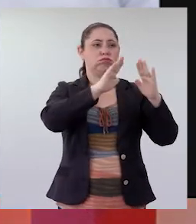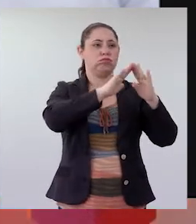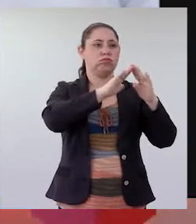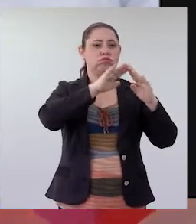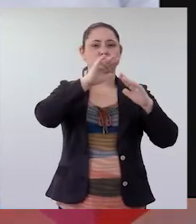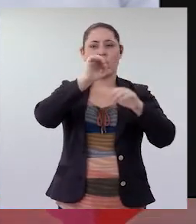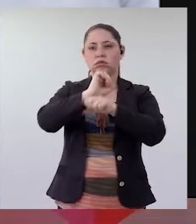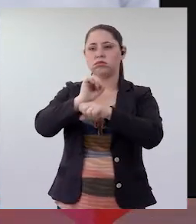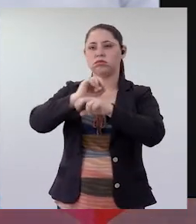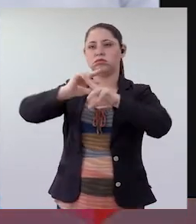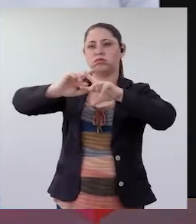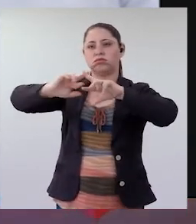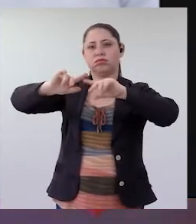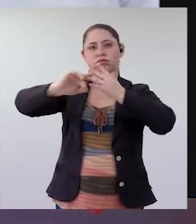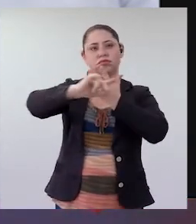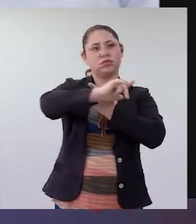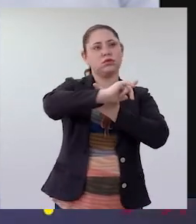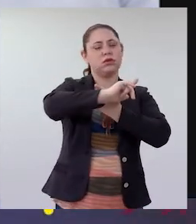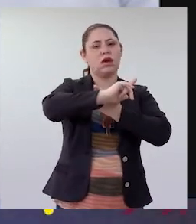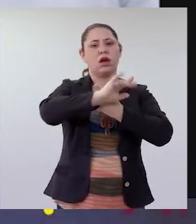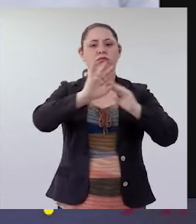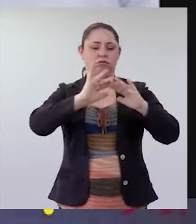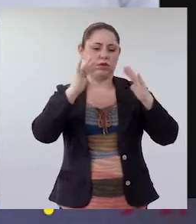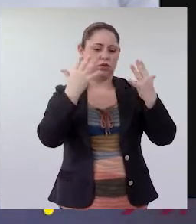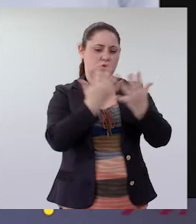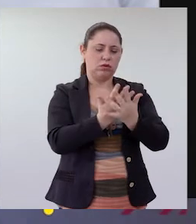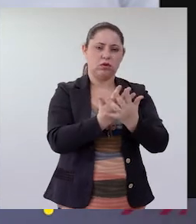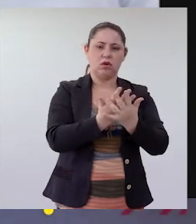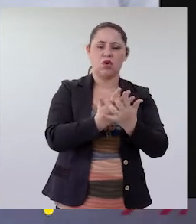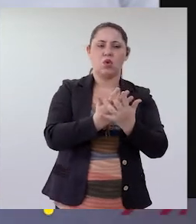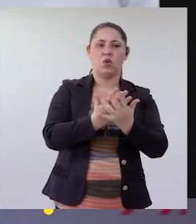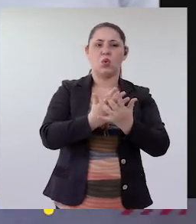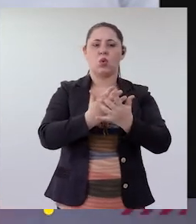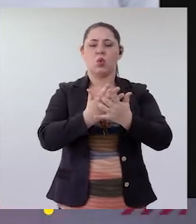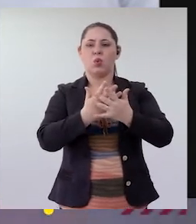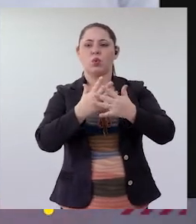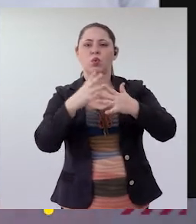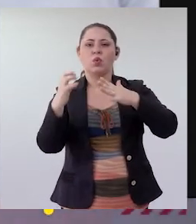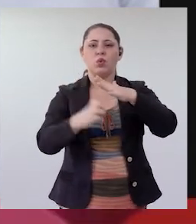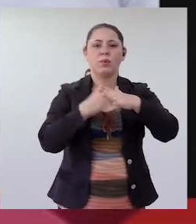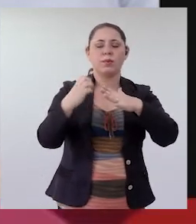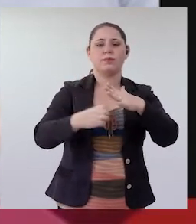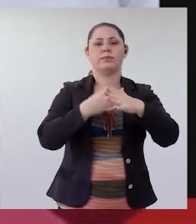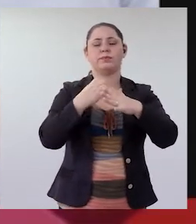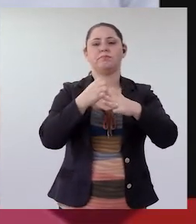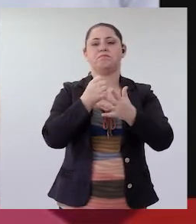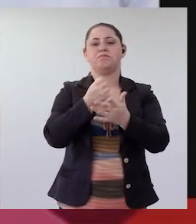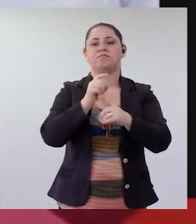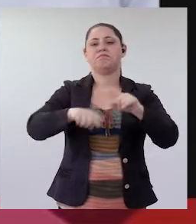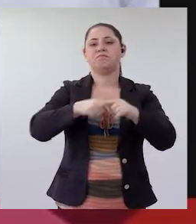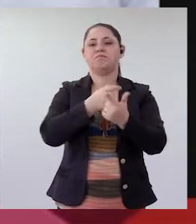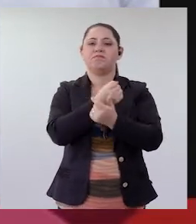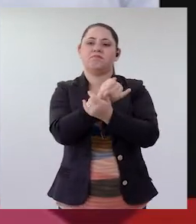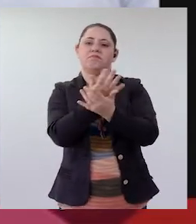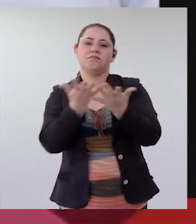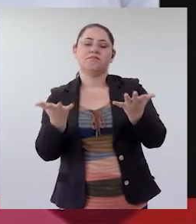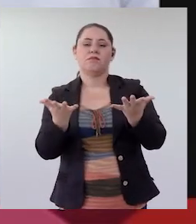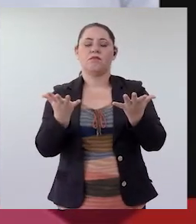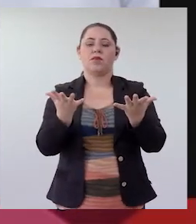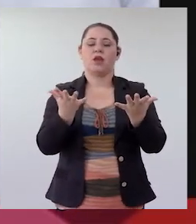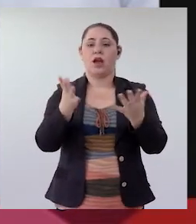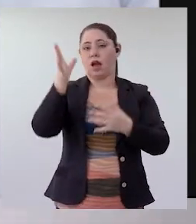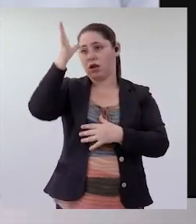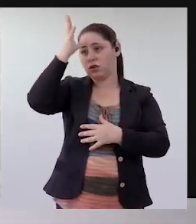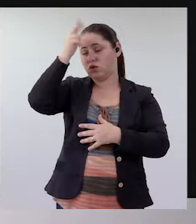bens, seja no cartório de registro de imóveis, no Detran, na junta comercial. Então, esse documento, ele resolve, assim como